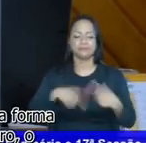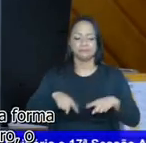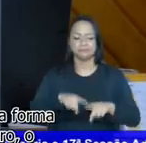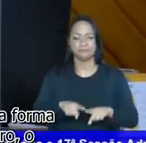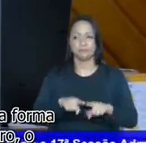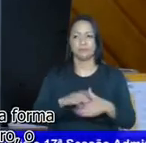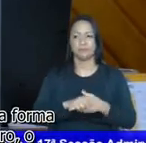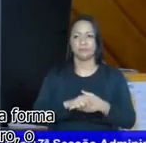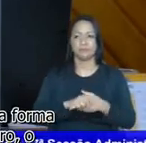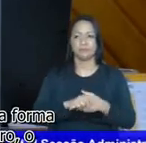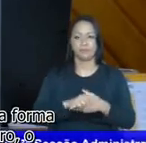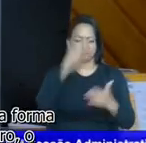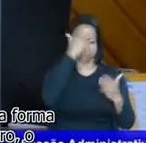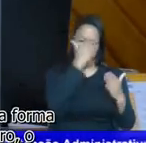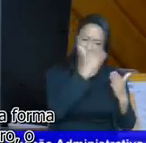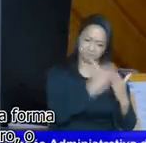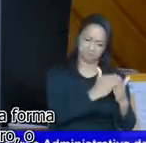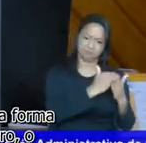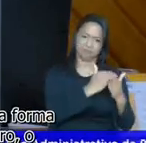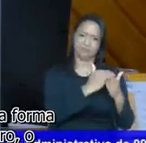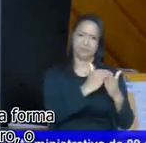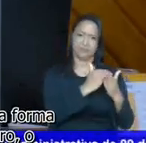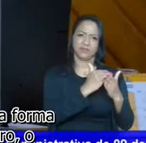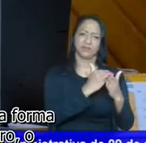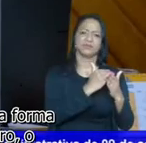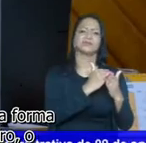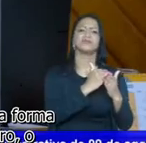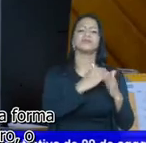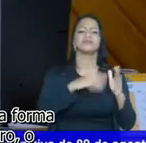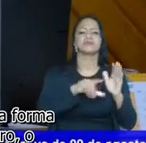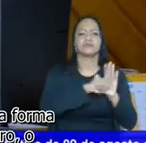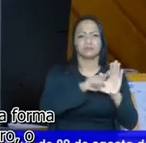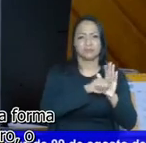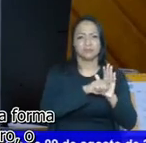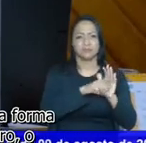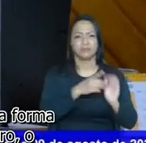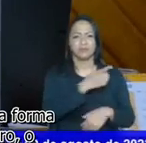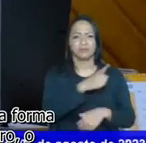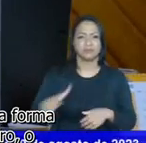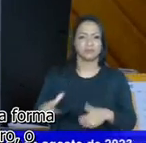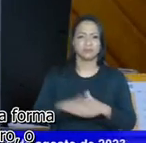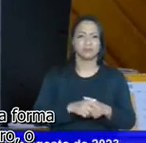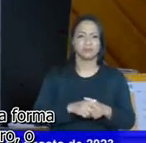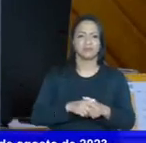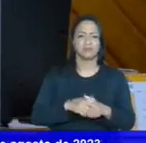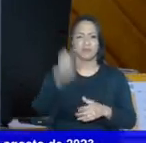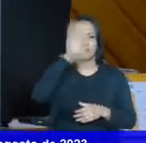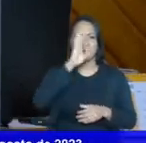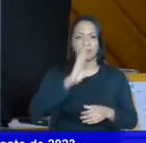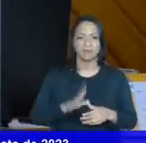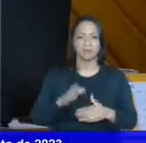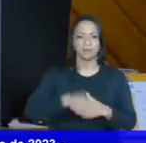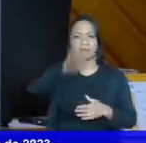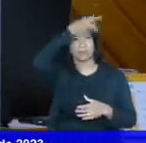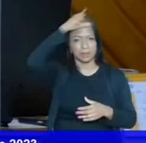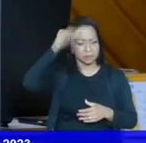Então, eu me curvo à norma e aplico a norma. Dessa forma, não existe um direito amazônico. O direito é brasileiro. O